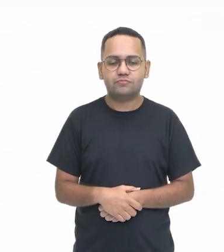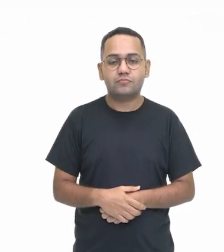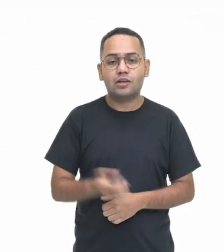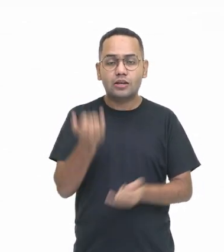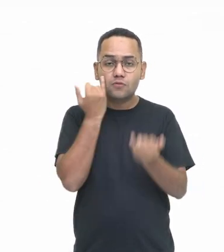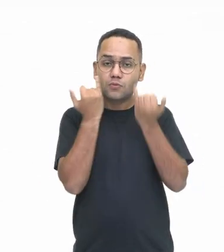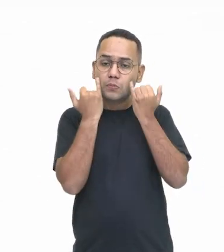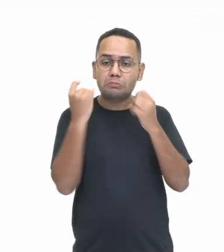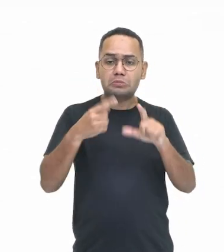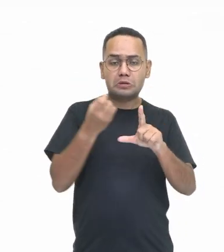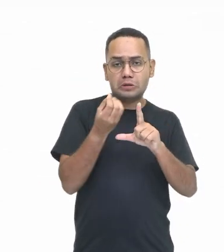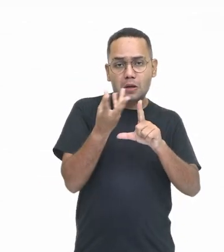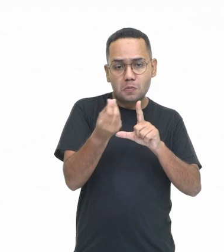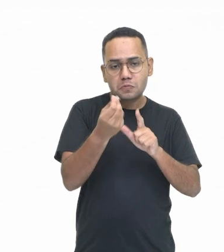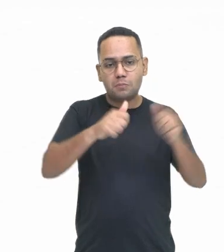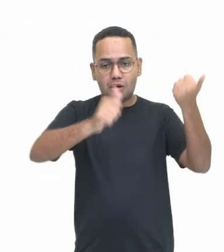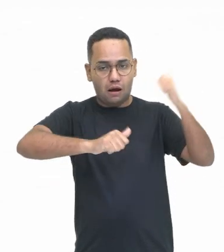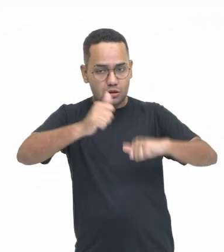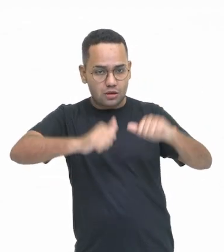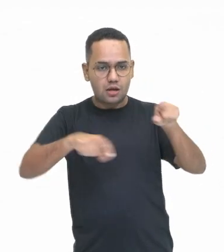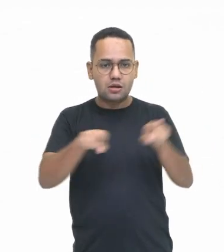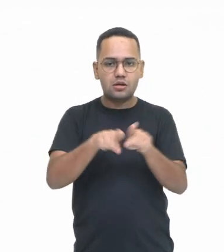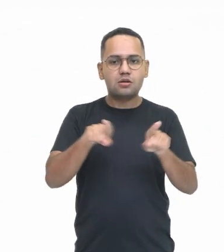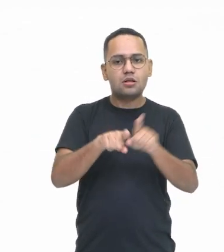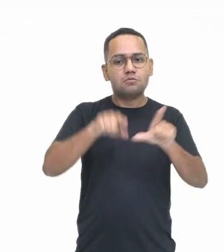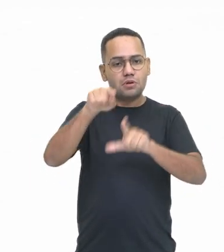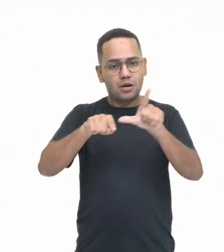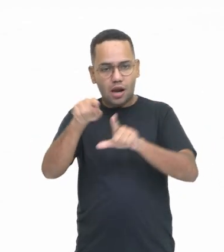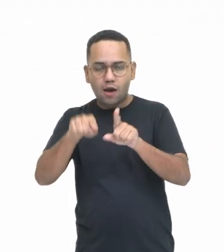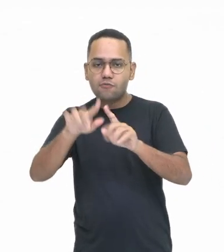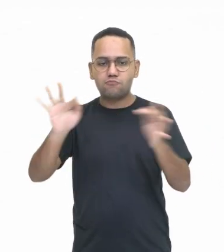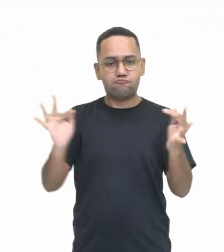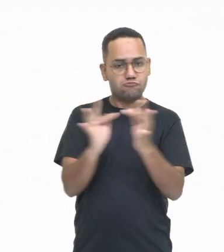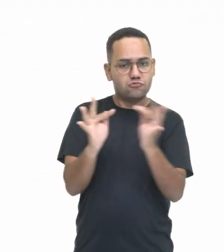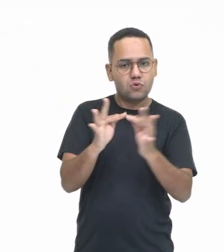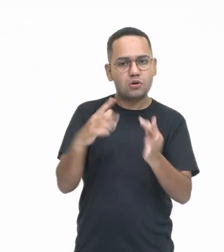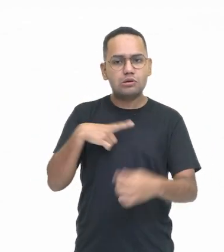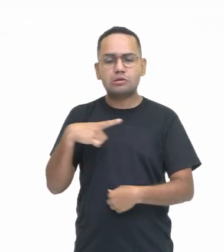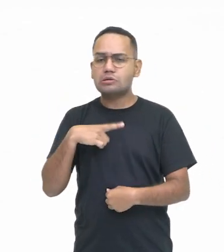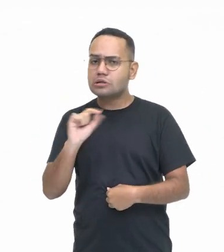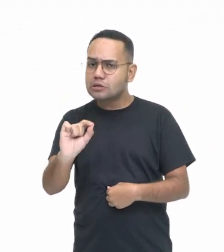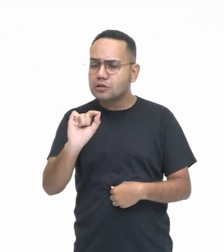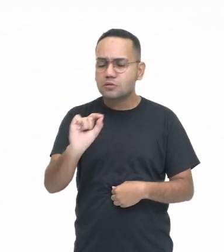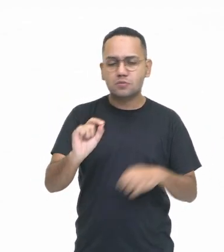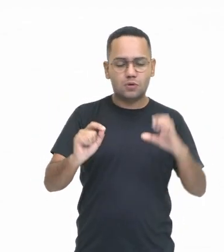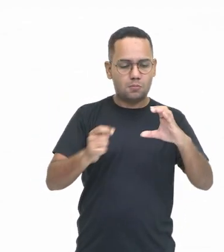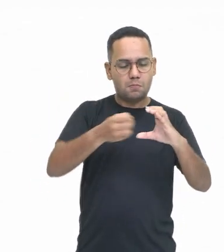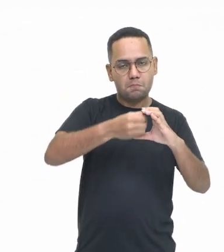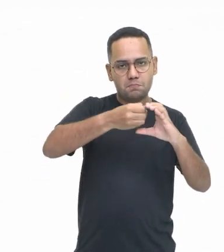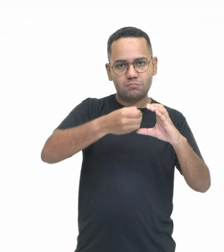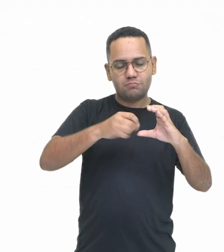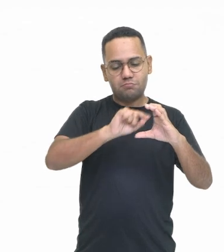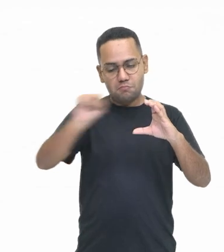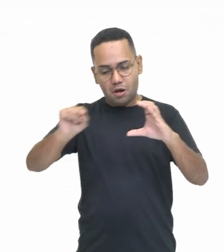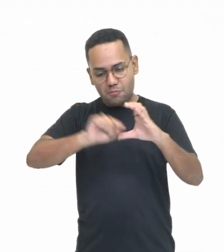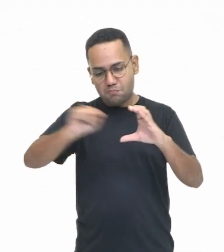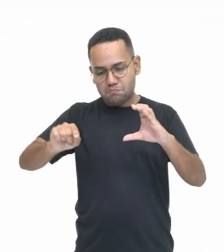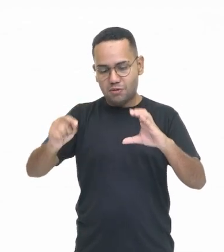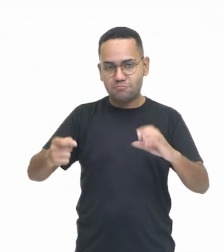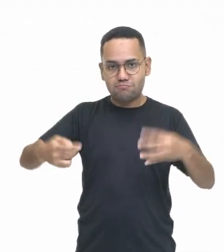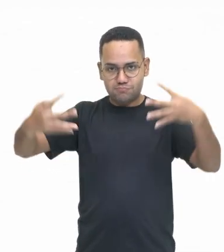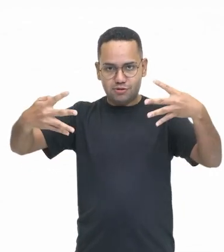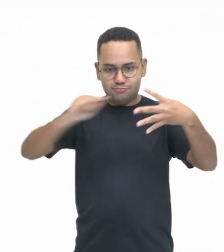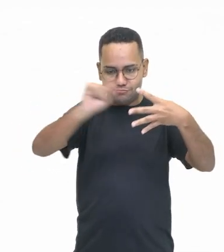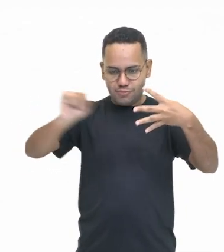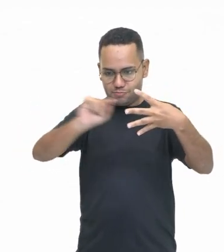representações algébricas e gráficas de funções, identificando domínios de validade, imagem,